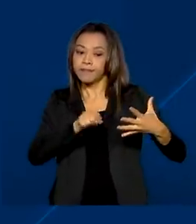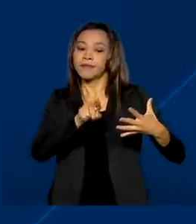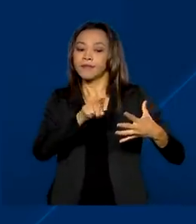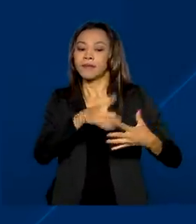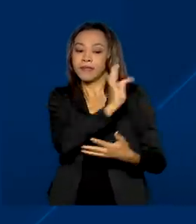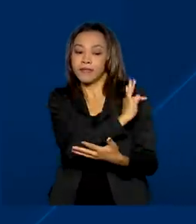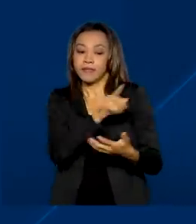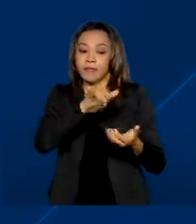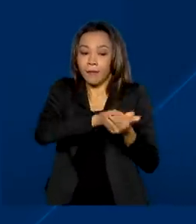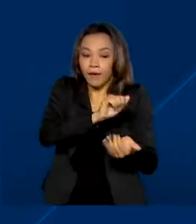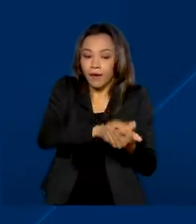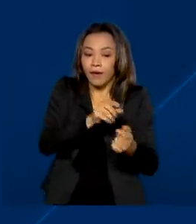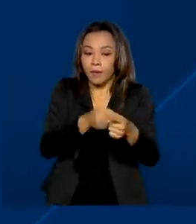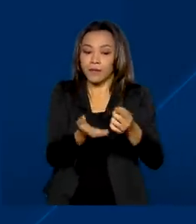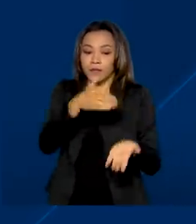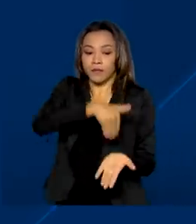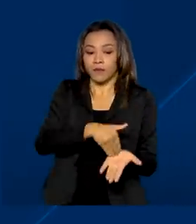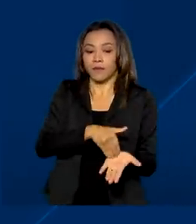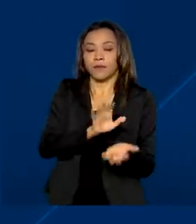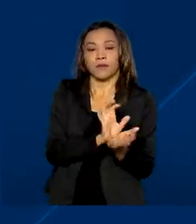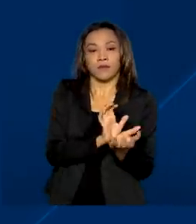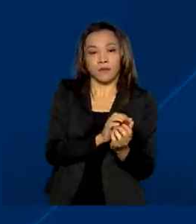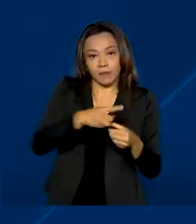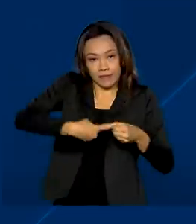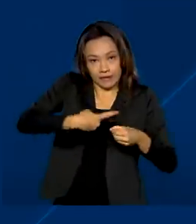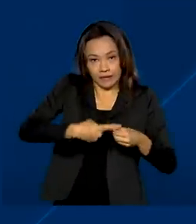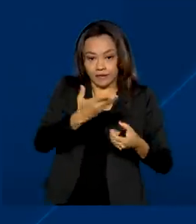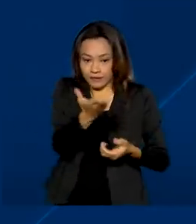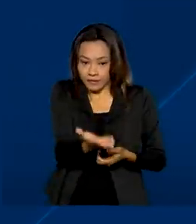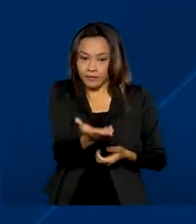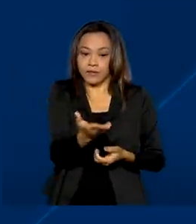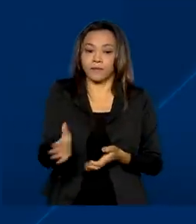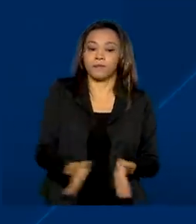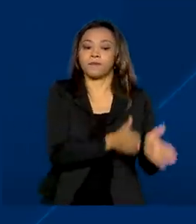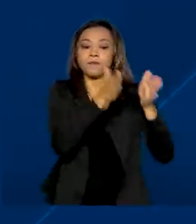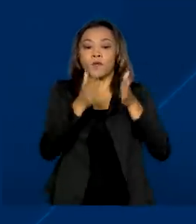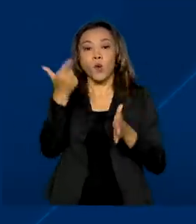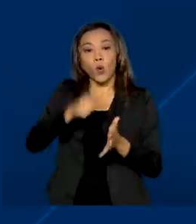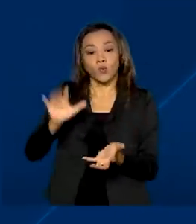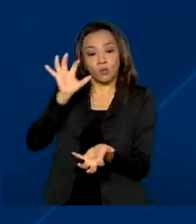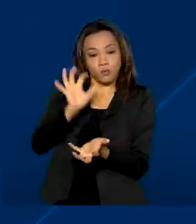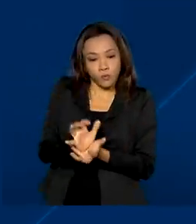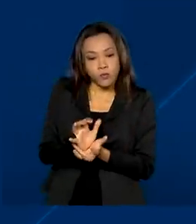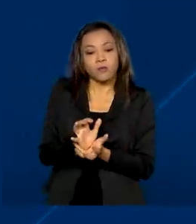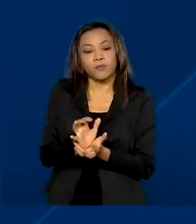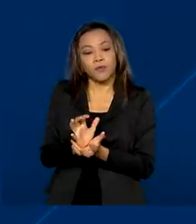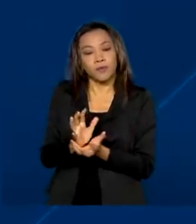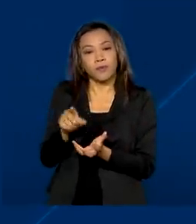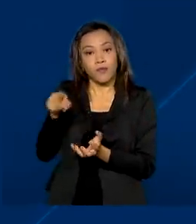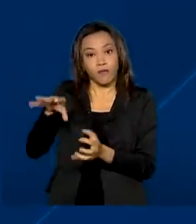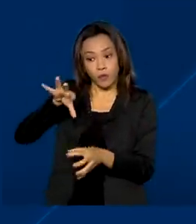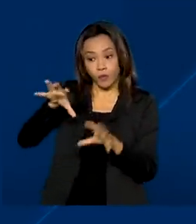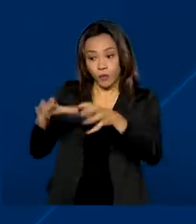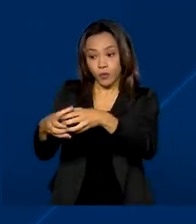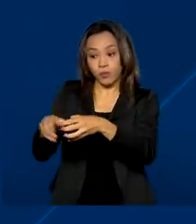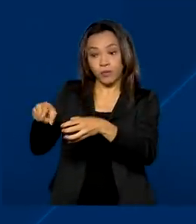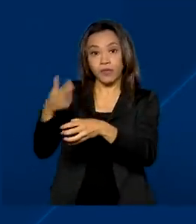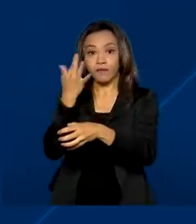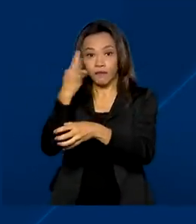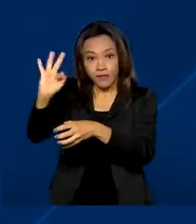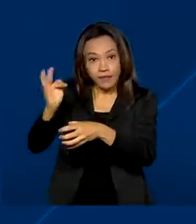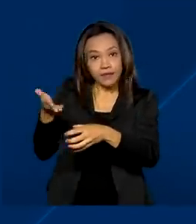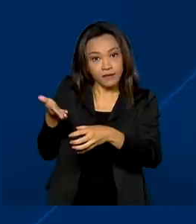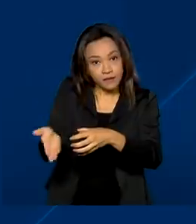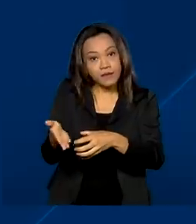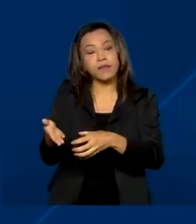no Piauí palmas em Tocantins e Petrolina em Pernambuco já não bloco Norte O Vencedor foi o grupo francês vai